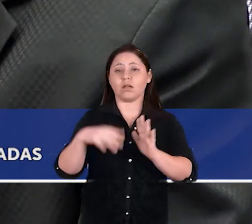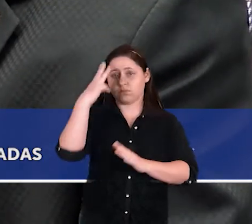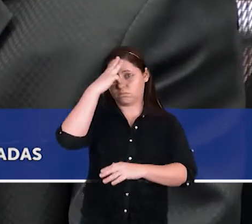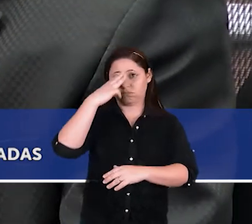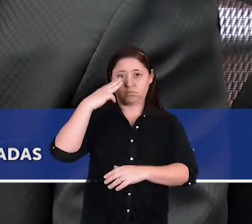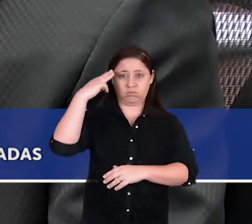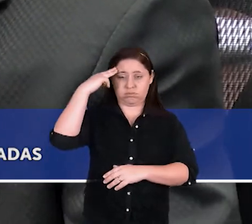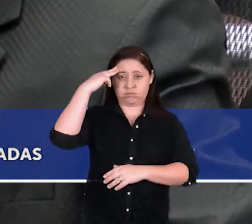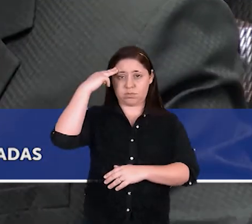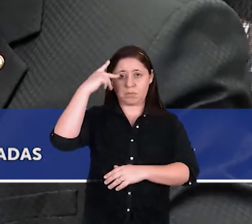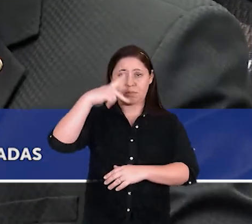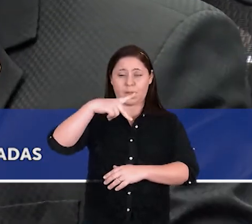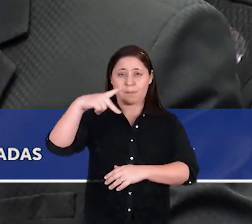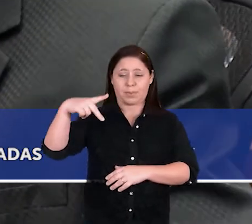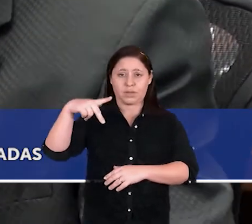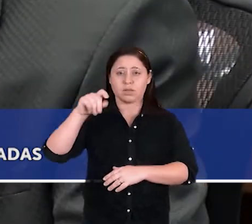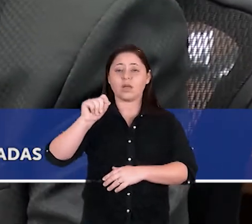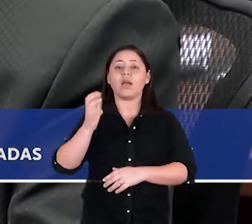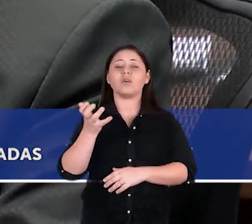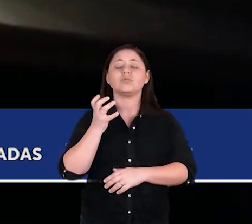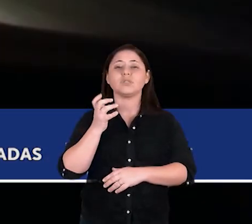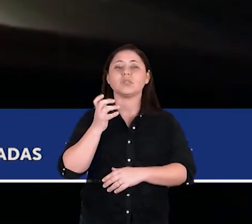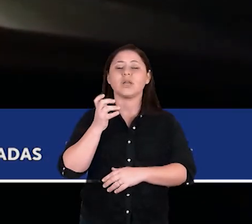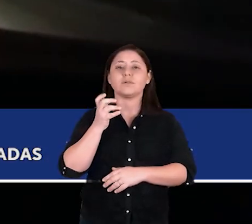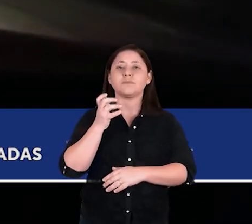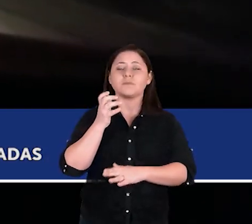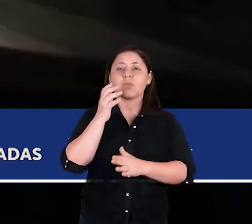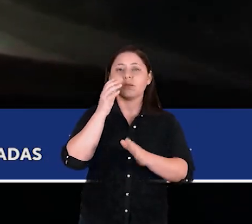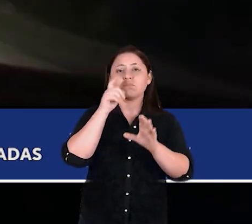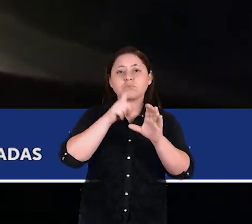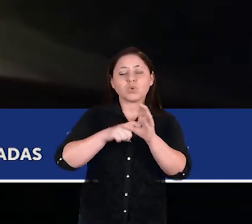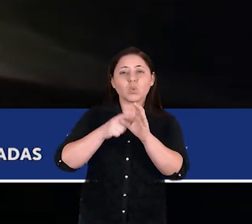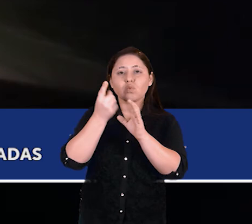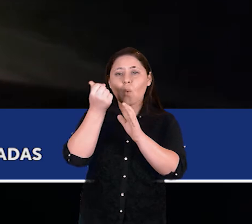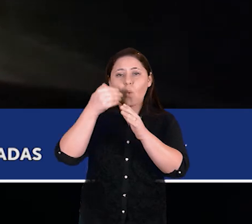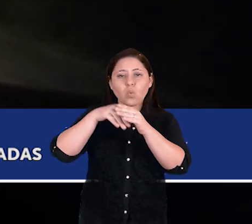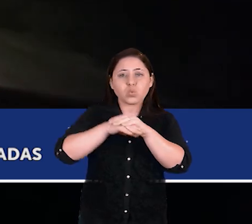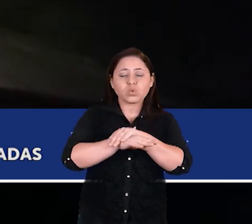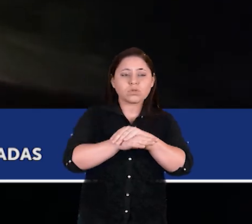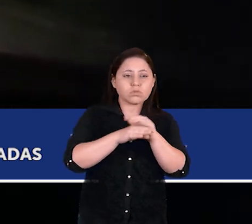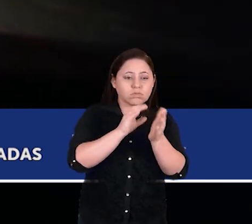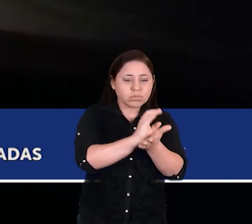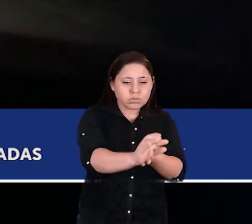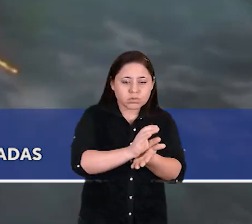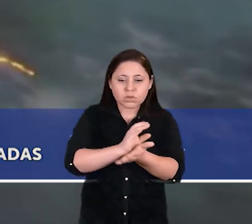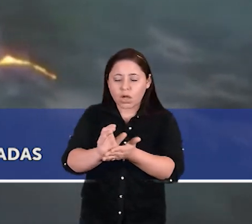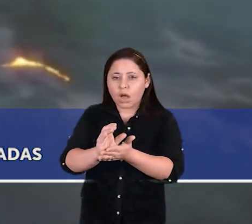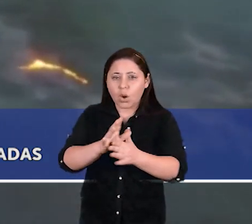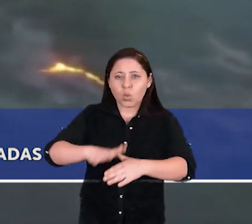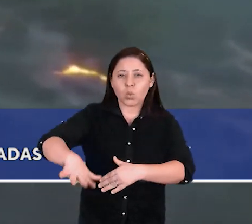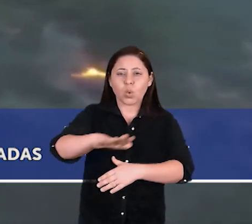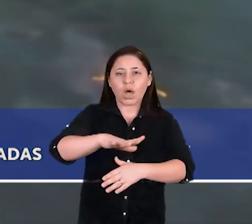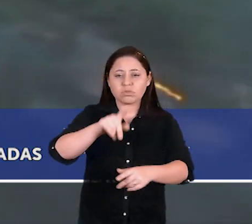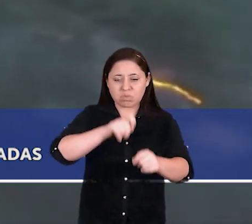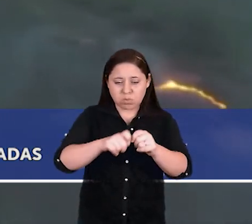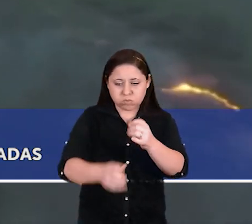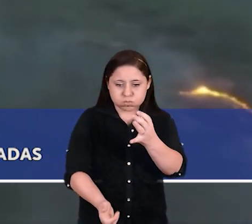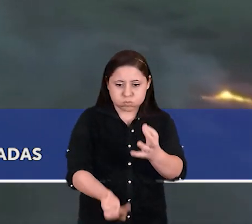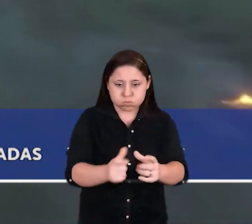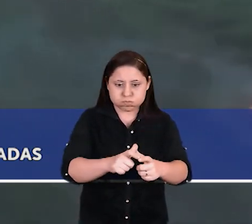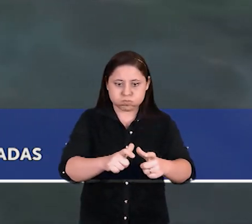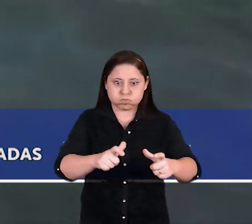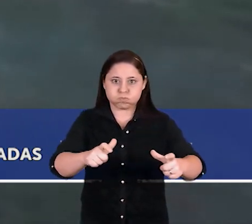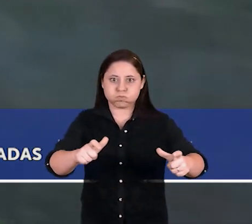autoria do deputado Evander Vendramini, do PP, e pretende aplicar parcela dos recursos do fundo em áreas degradadas